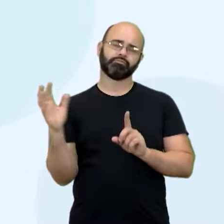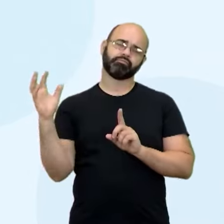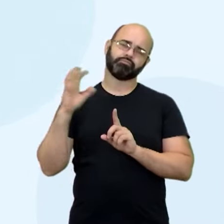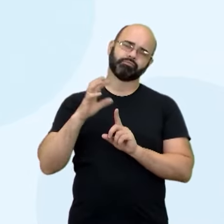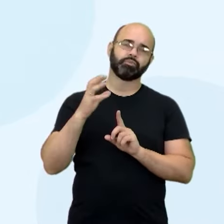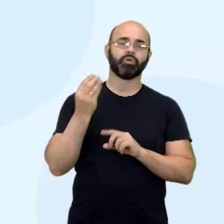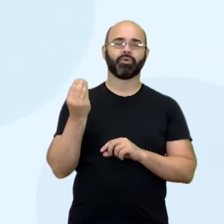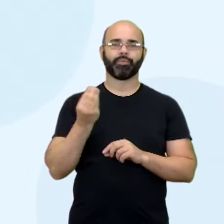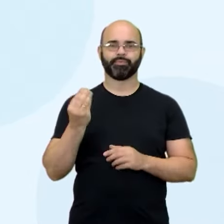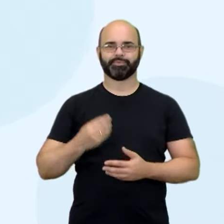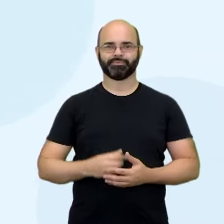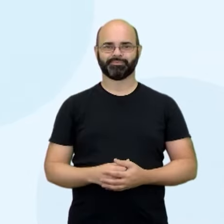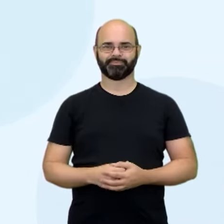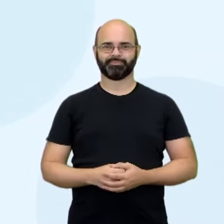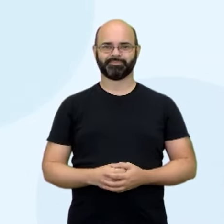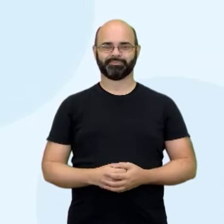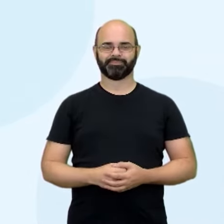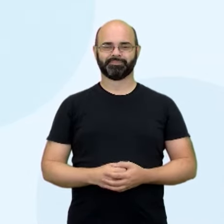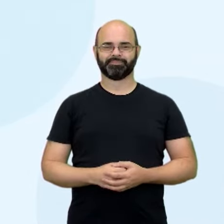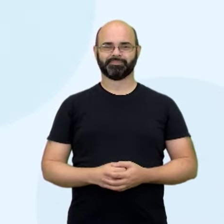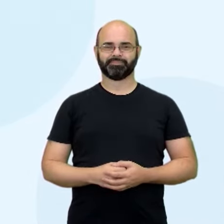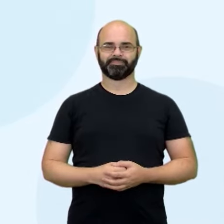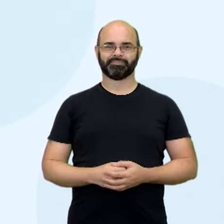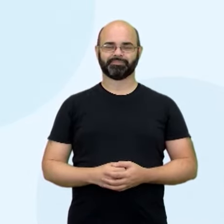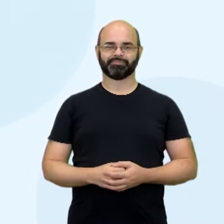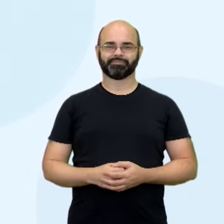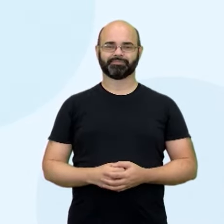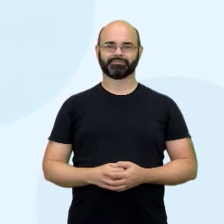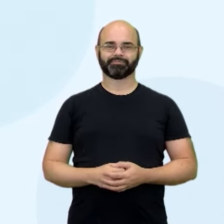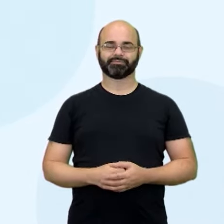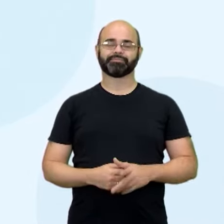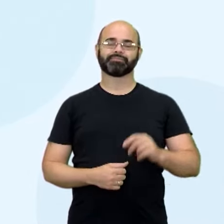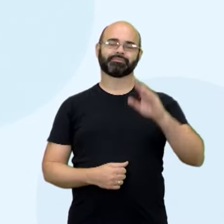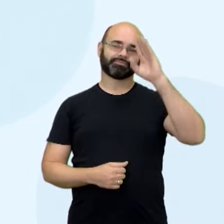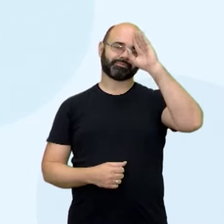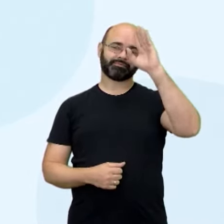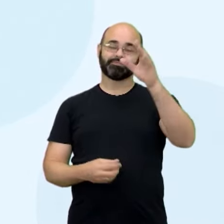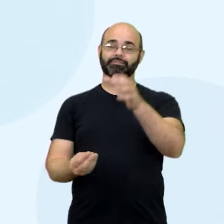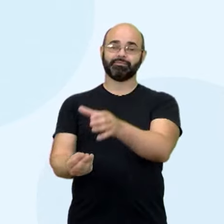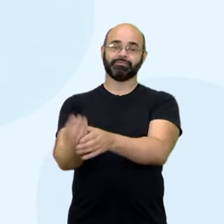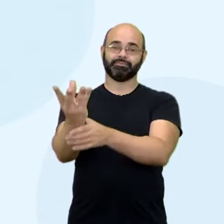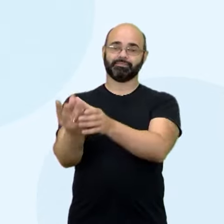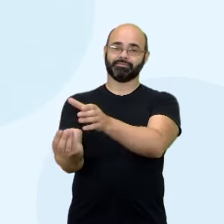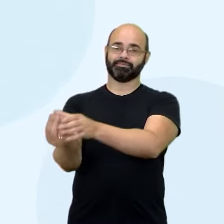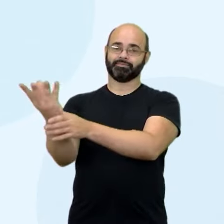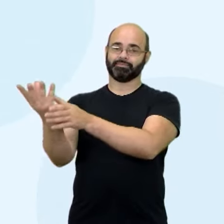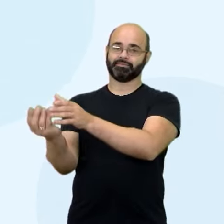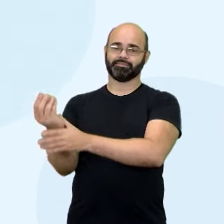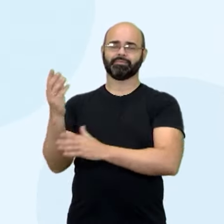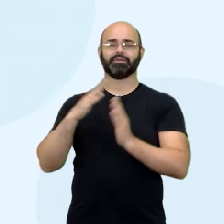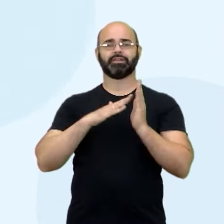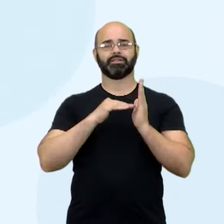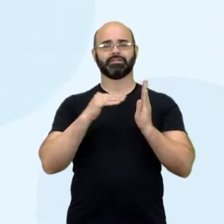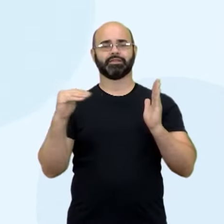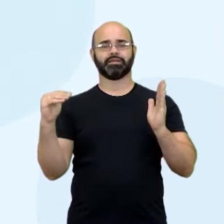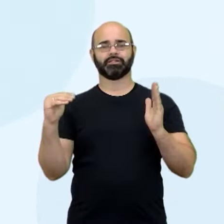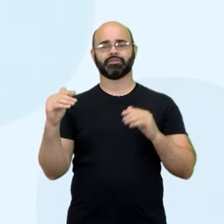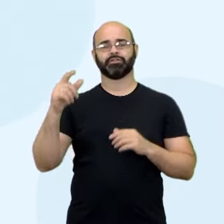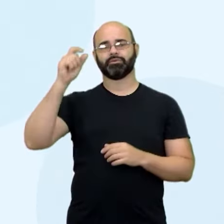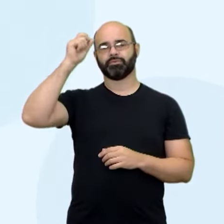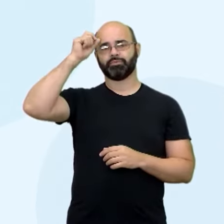bem? Nós estamos estudando, então, as influências de diferentes matrizes na parte estética, cultural,